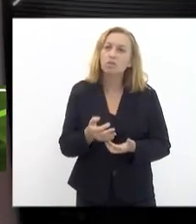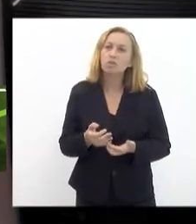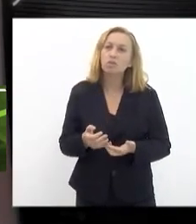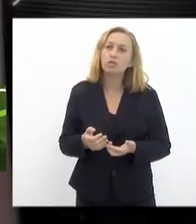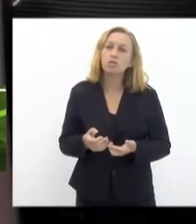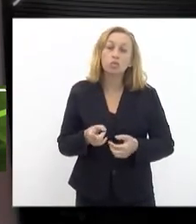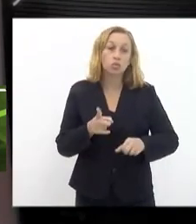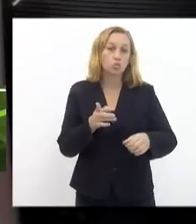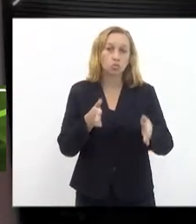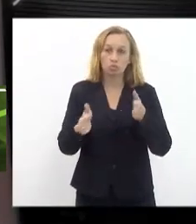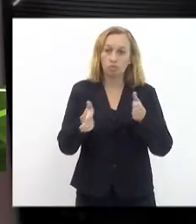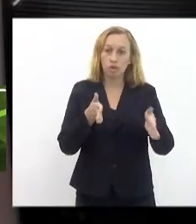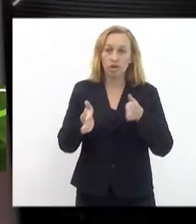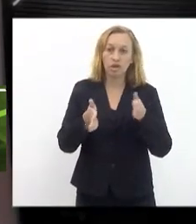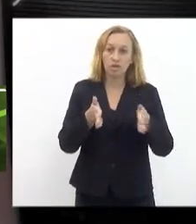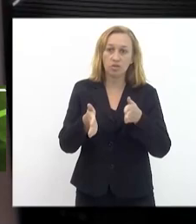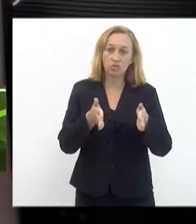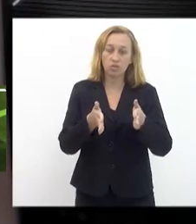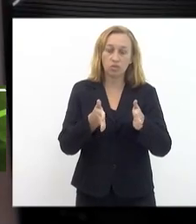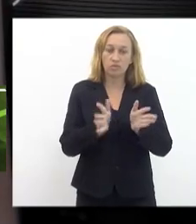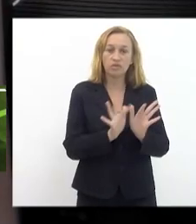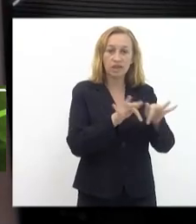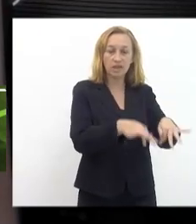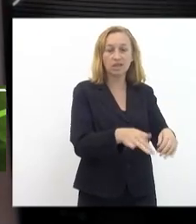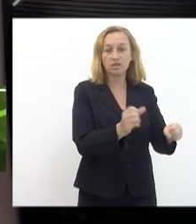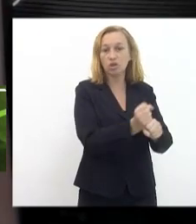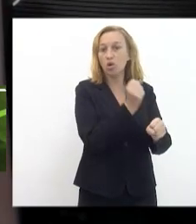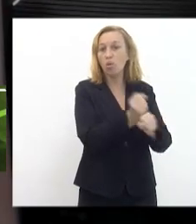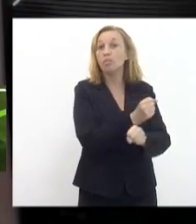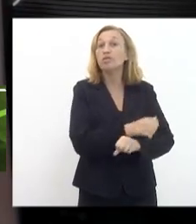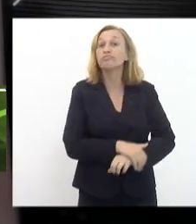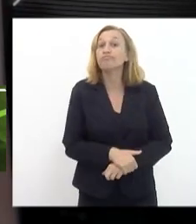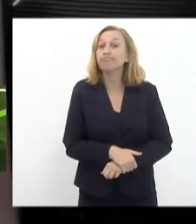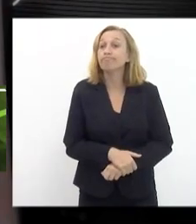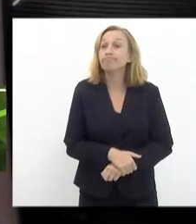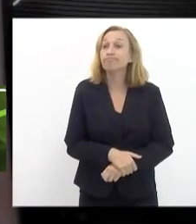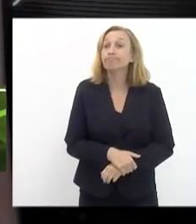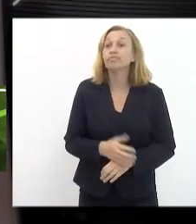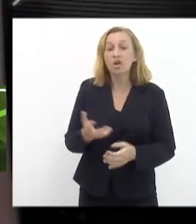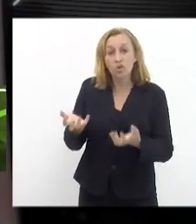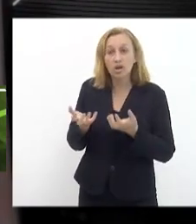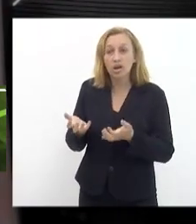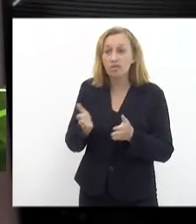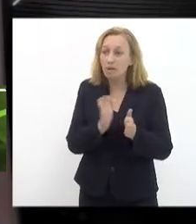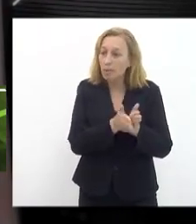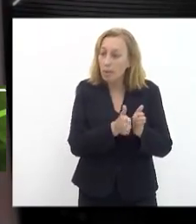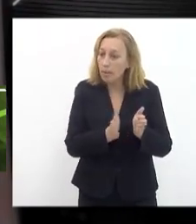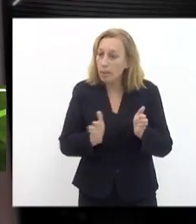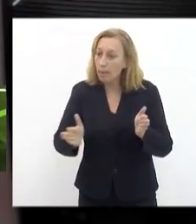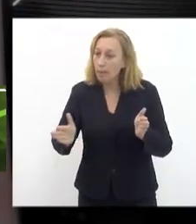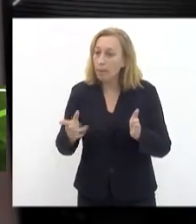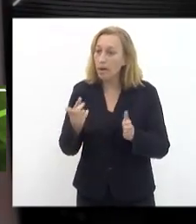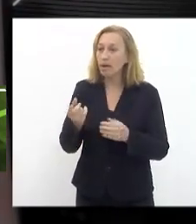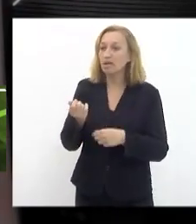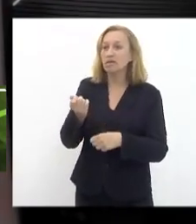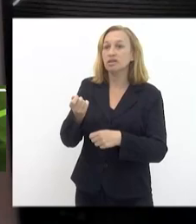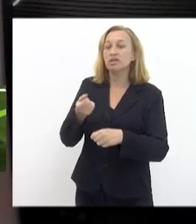tempo de execução dessa obra e eu quero ver o cronograma físico-financeiro